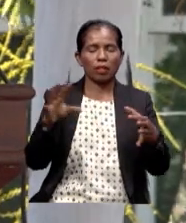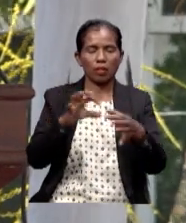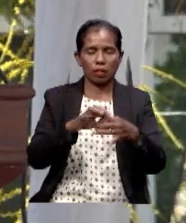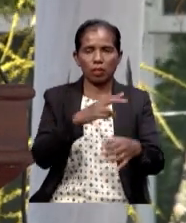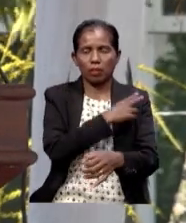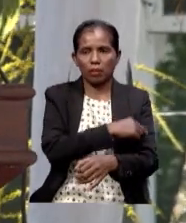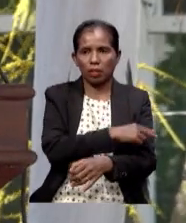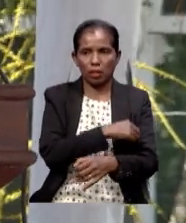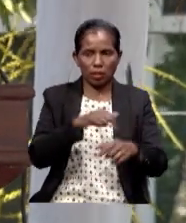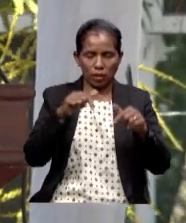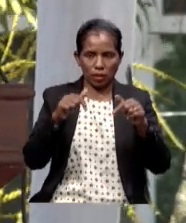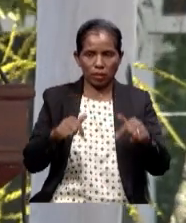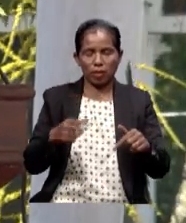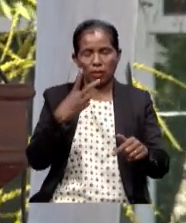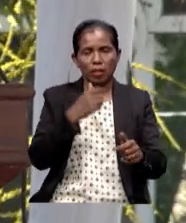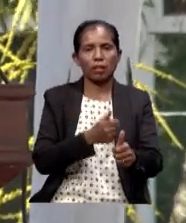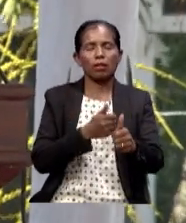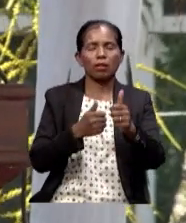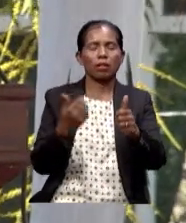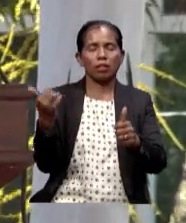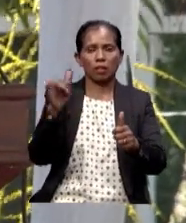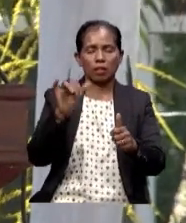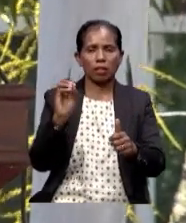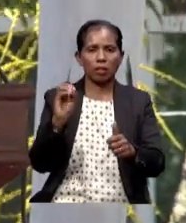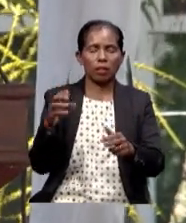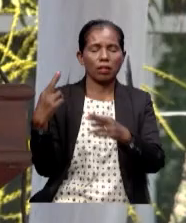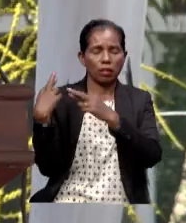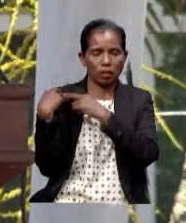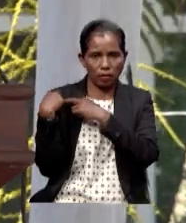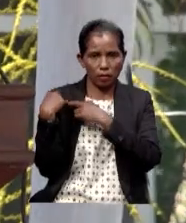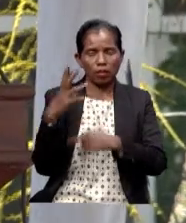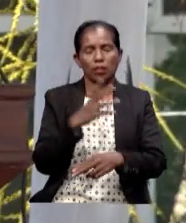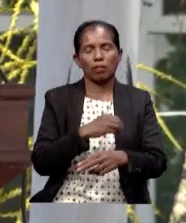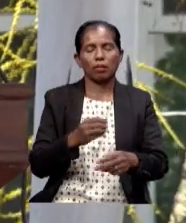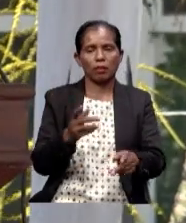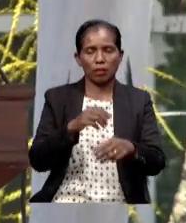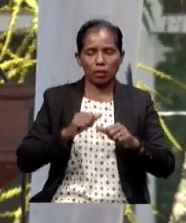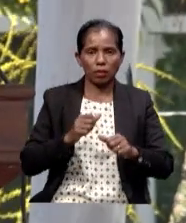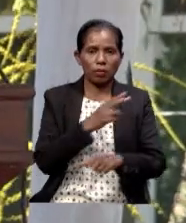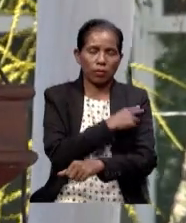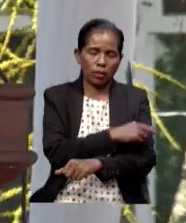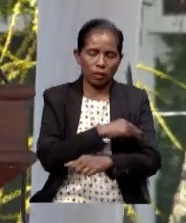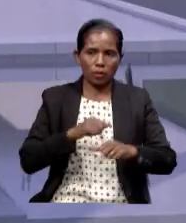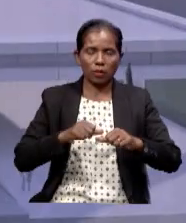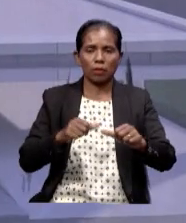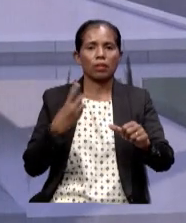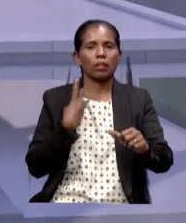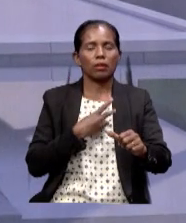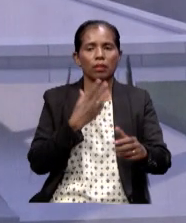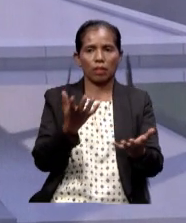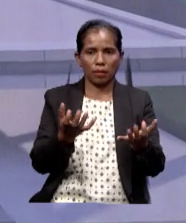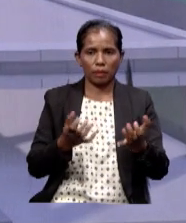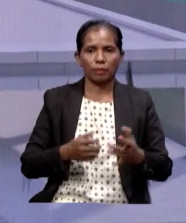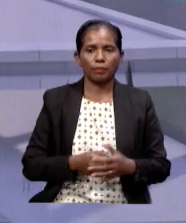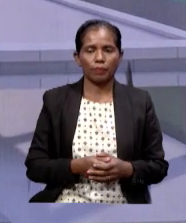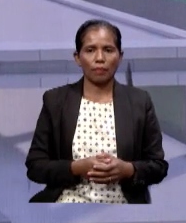da né bele cara e deixa minha canar a tu bele assegura cada hospital né bele lá auto e todo tudo minha cara.